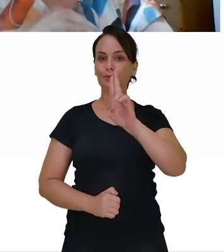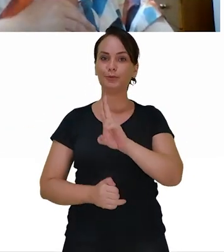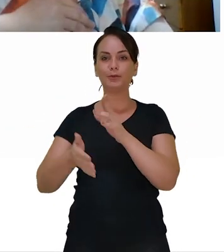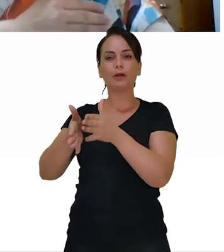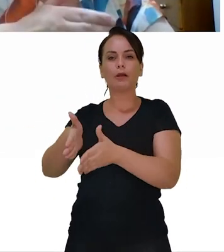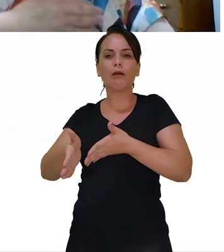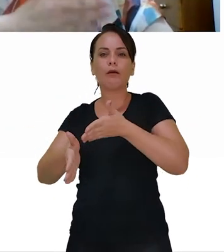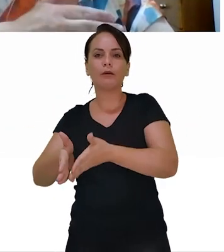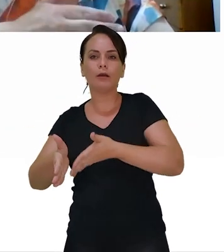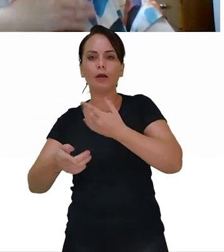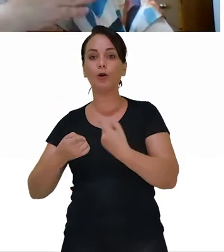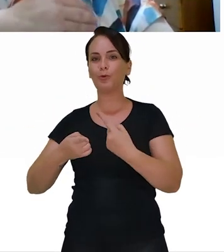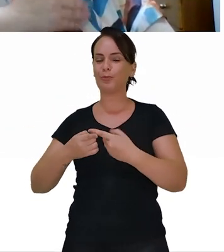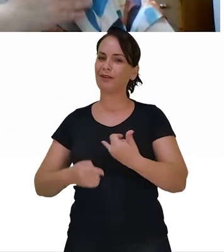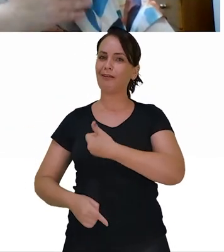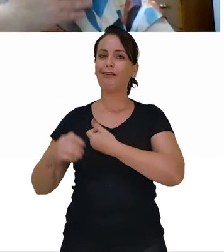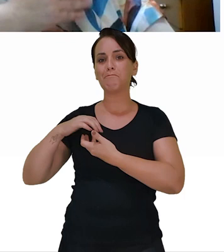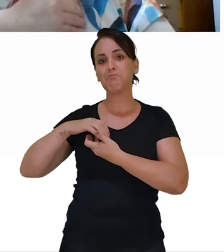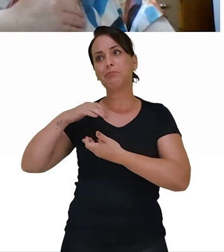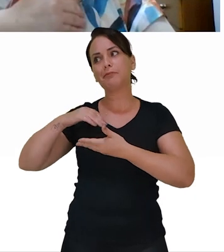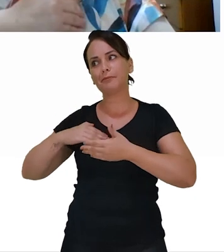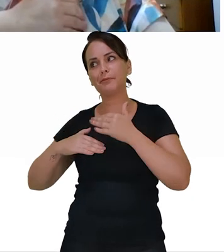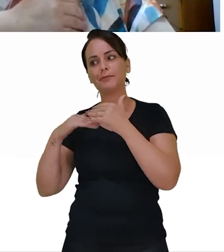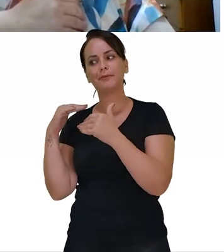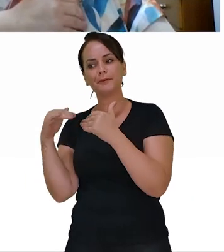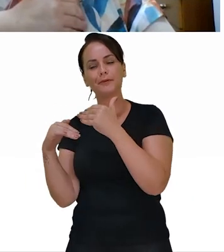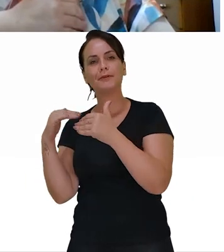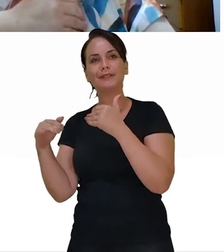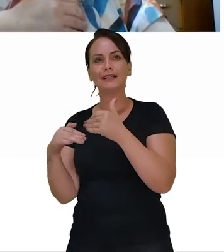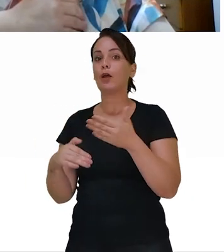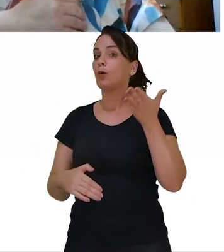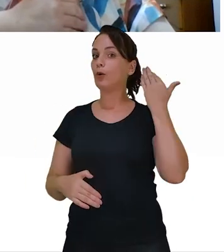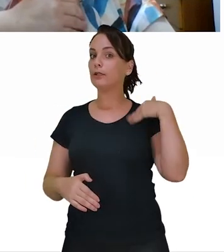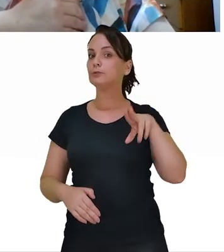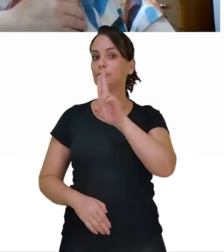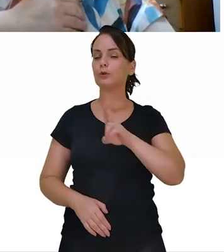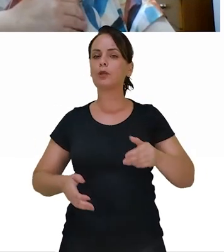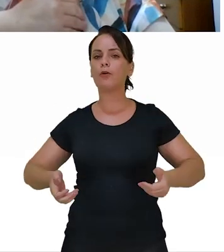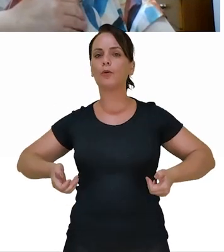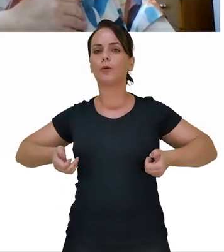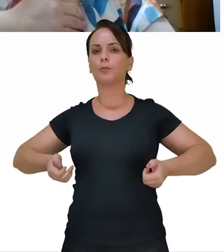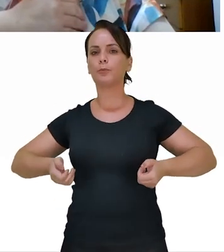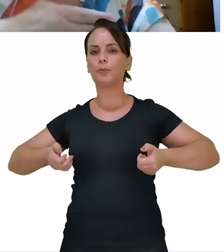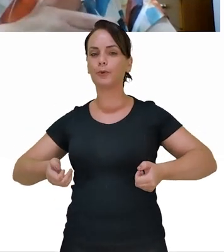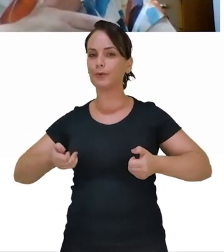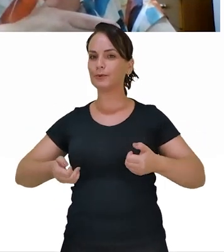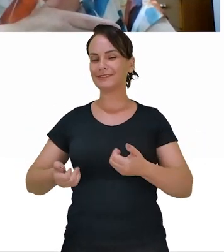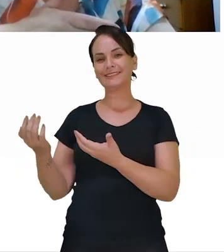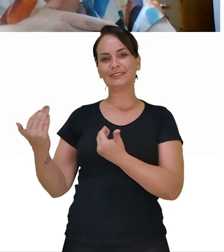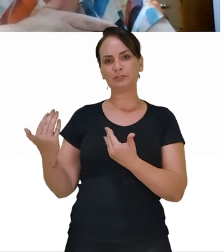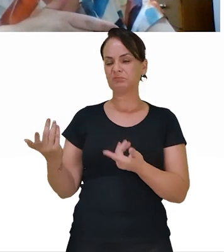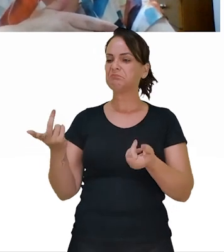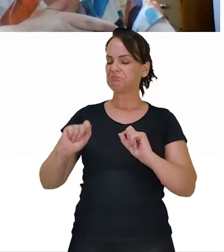de rodas, porque com o avanço assim, da idade, a gente acaba que, quando eu usava muleta, mais jovem, a gente tem um pouco